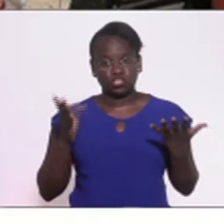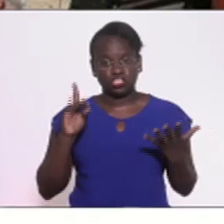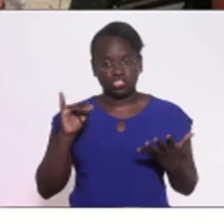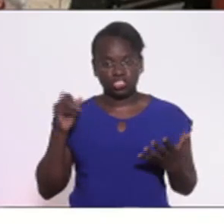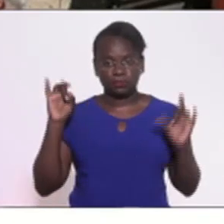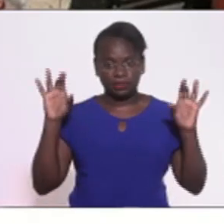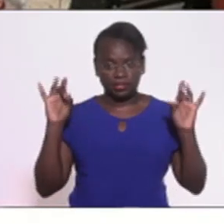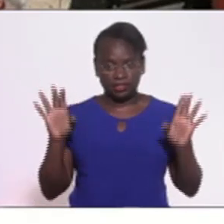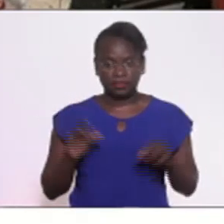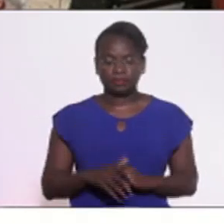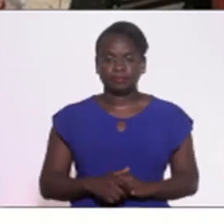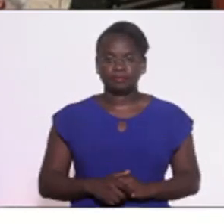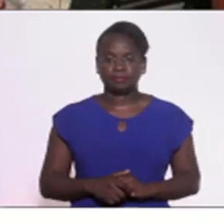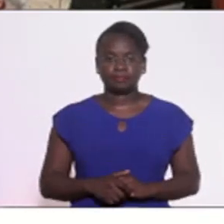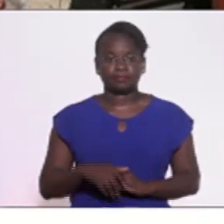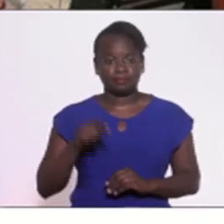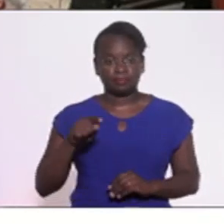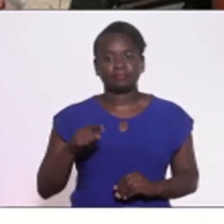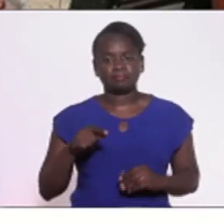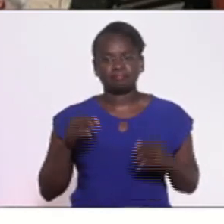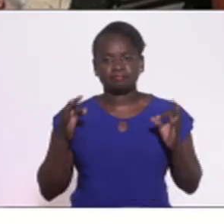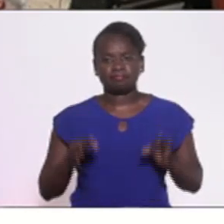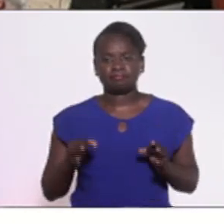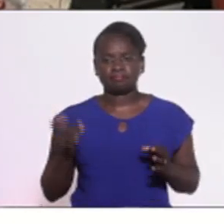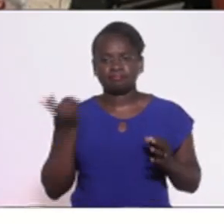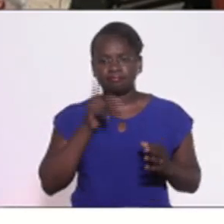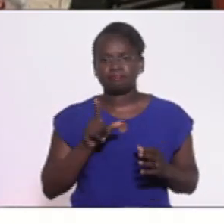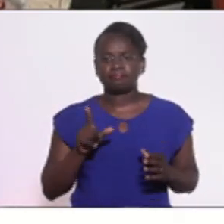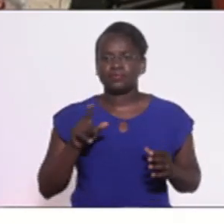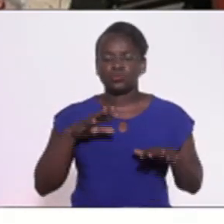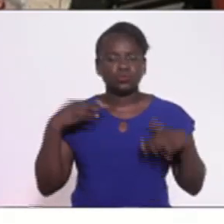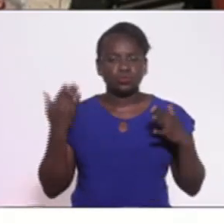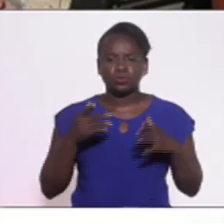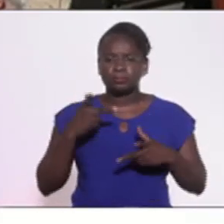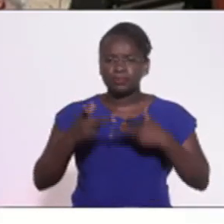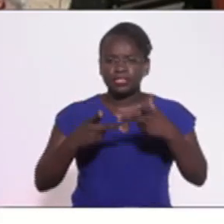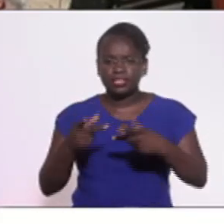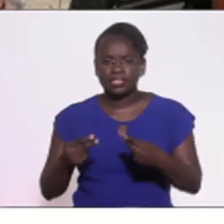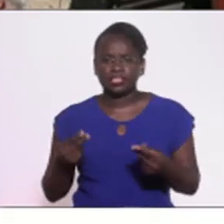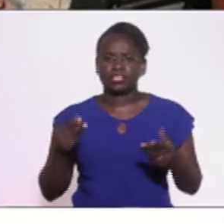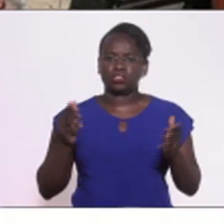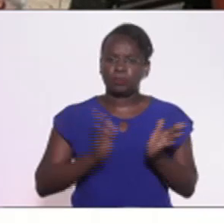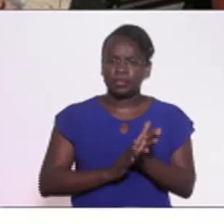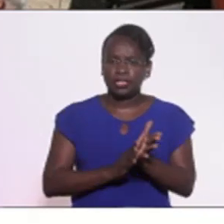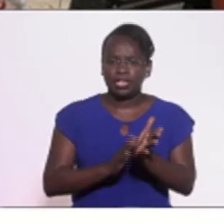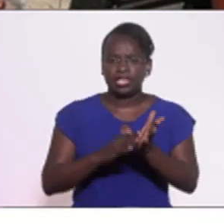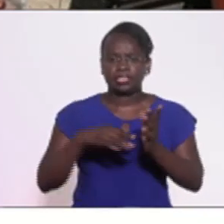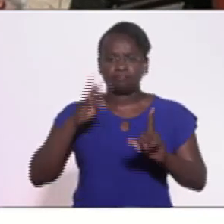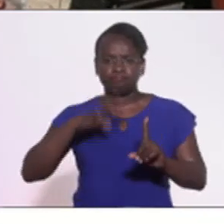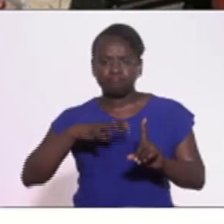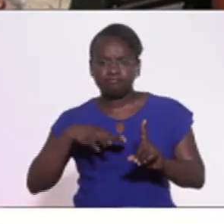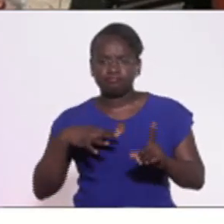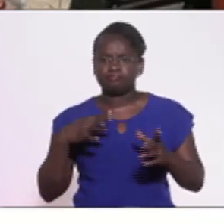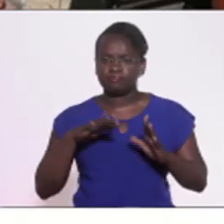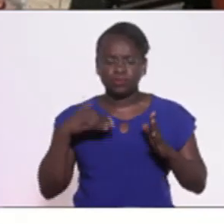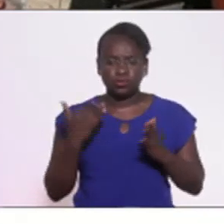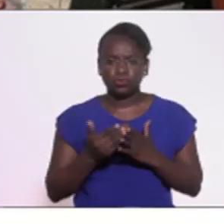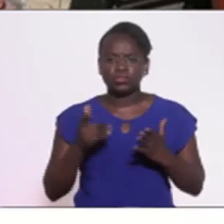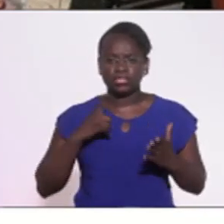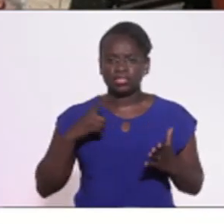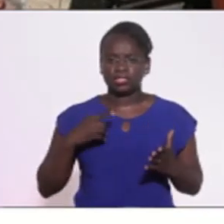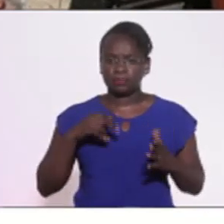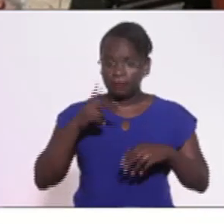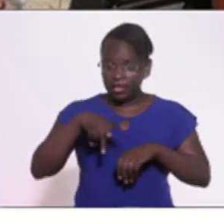hoje. Você merece todas as condecorações, homenagens, honrarias que existem